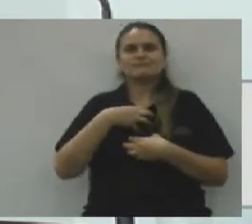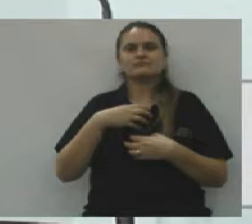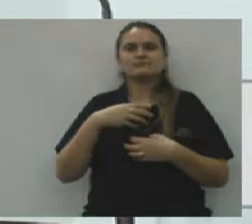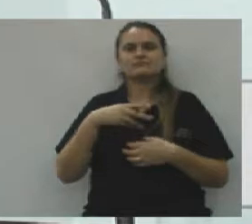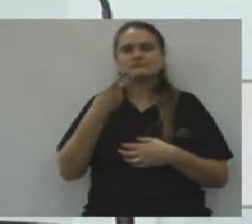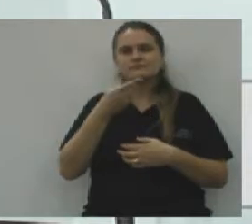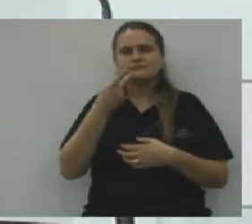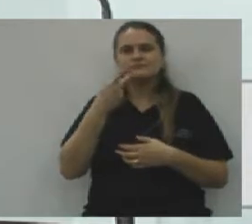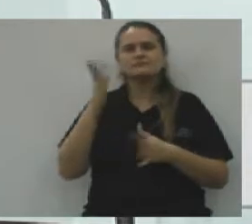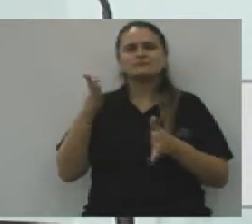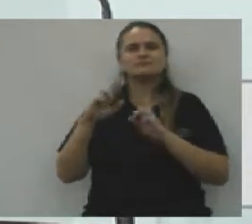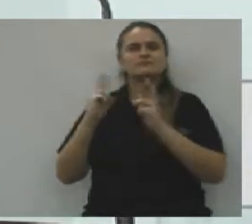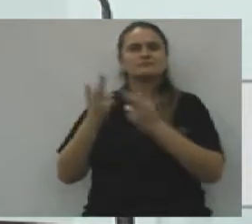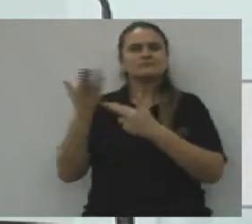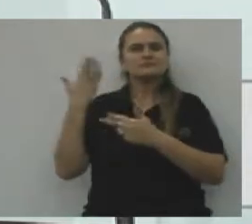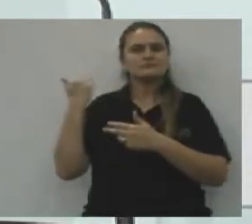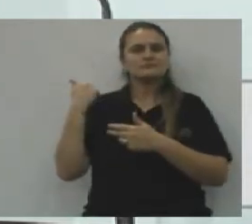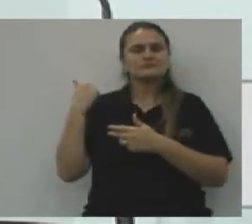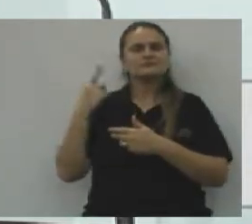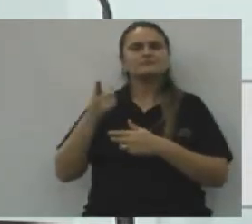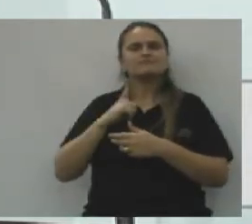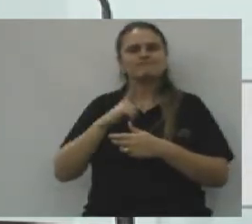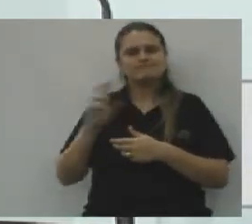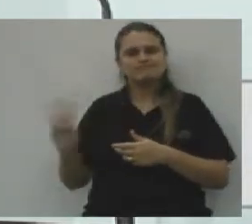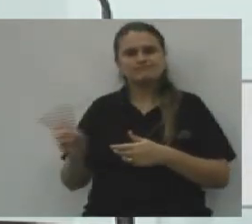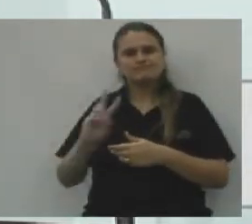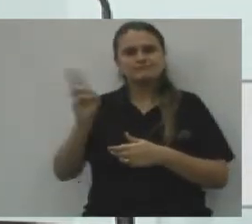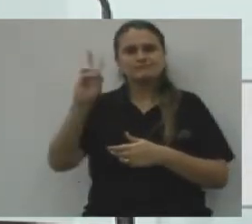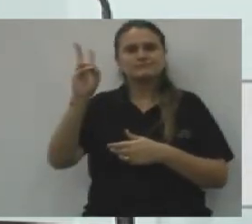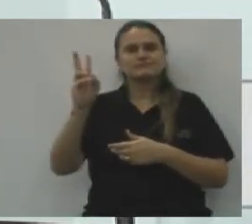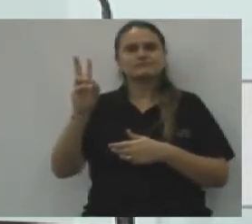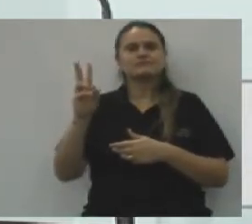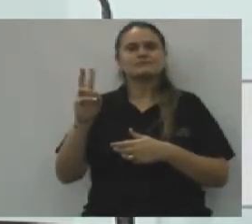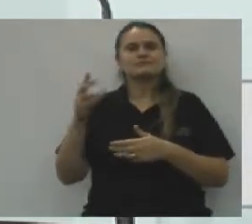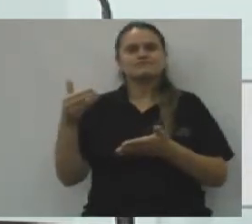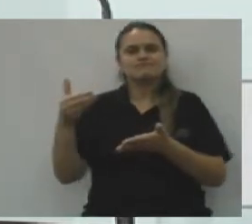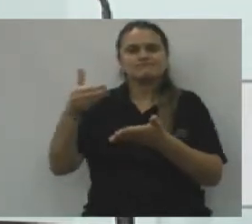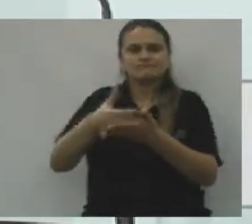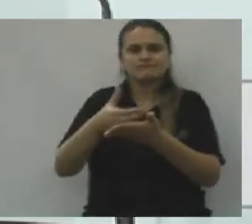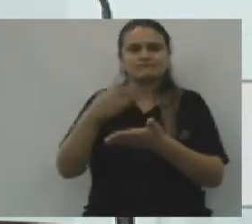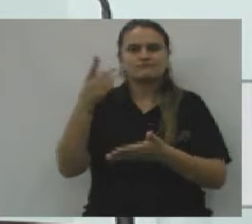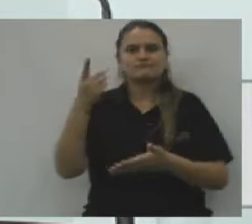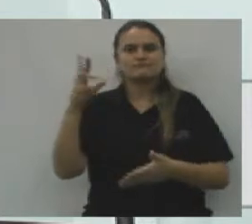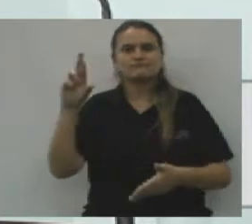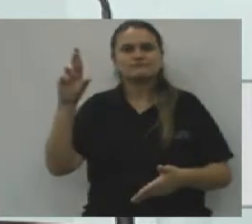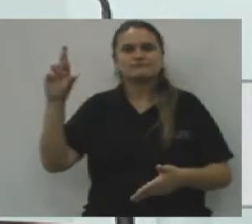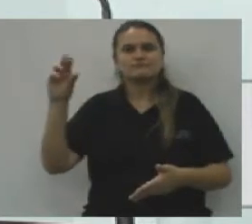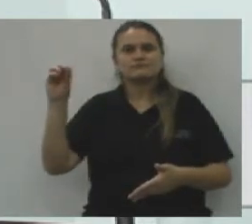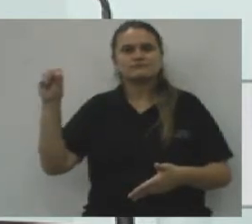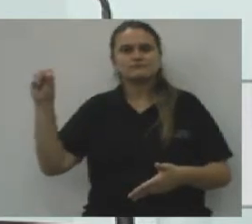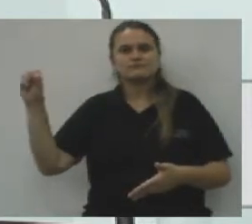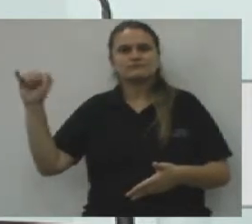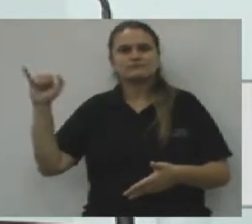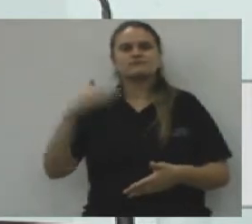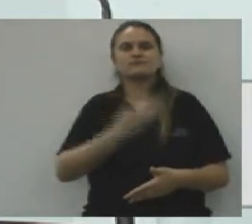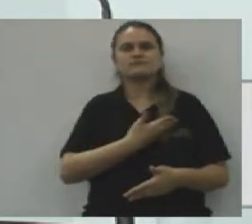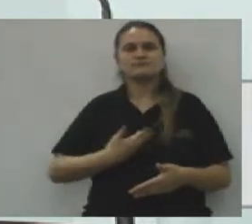citamos aqui em sessões anteriores os enormes valores destinados à União da Vitória pelo deputado Rossoni, pelo governo do